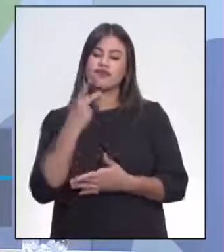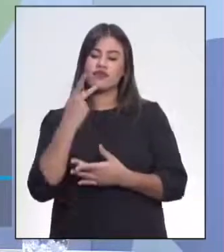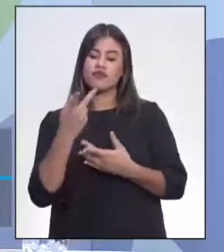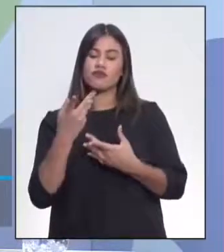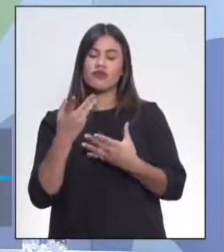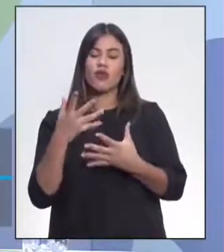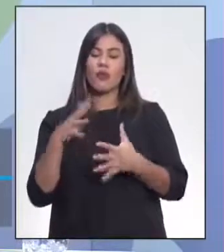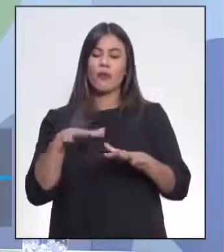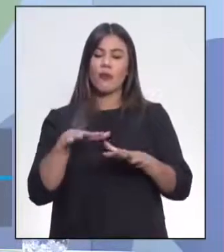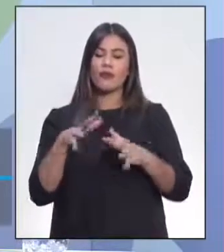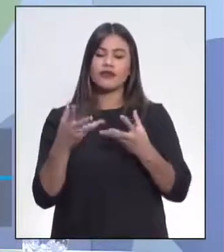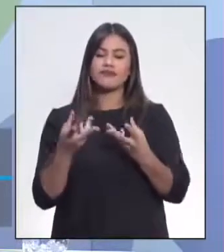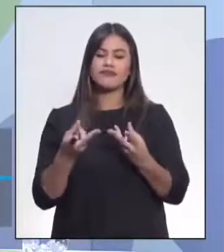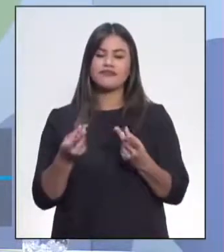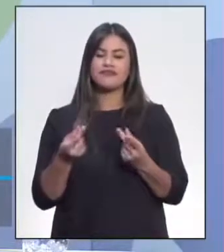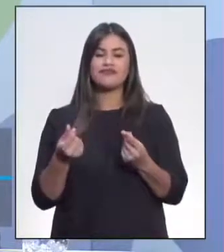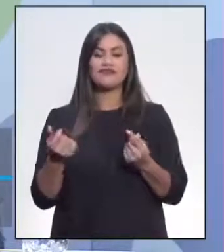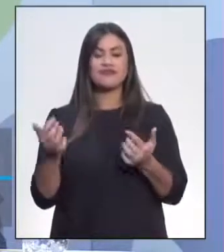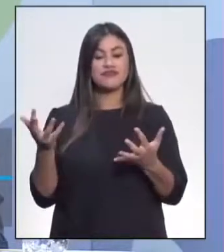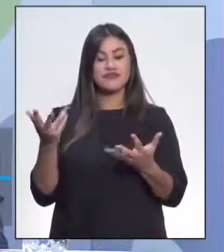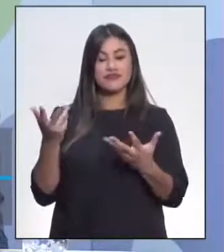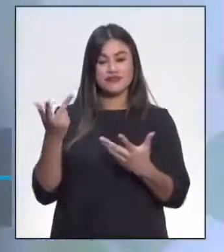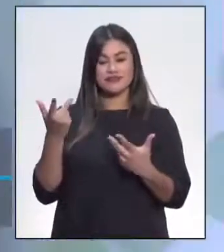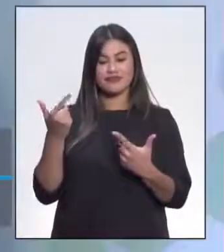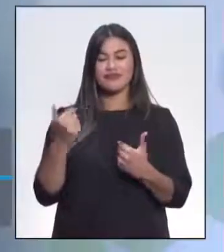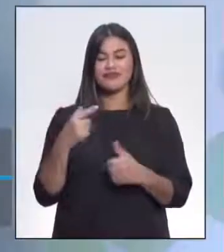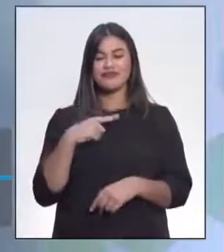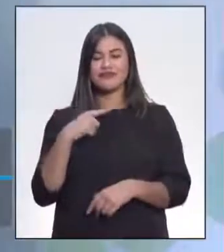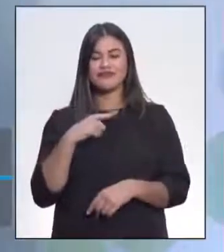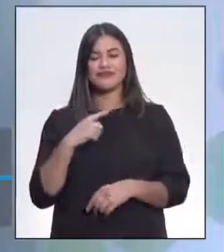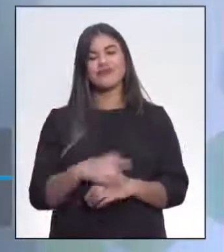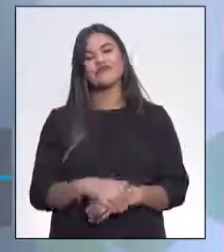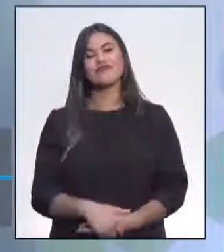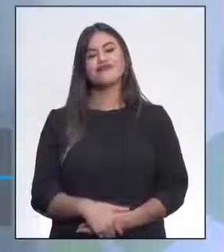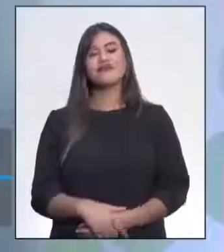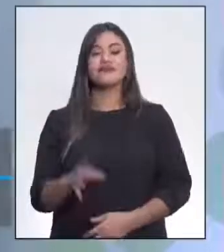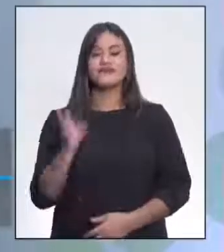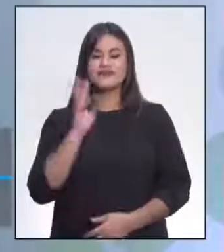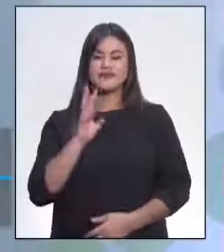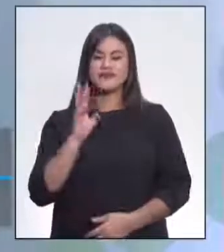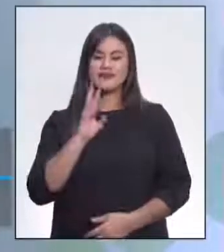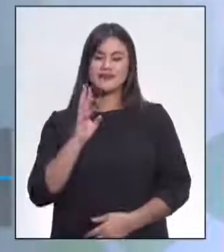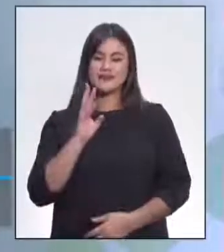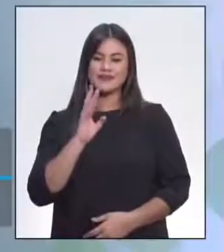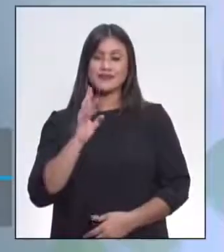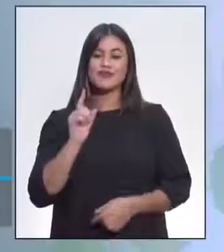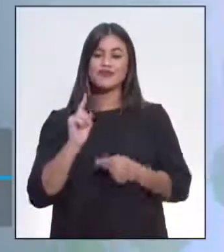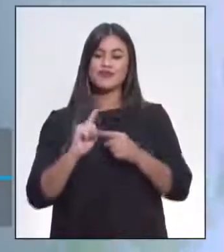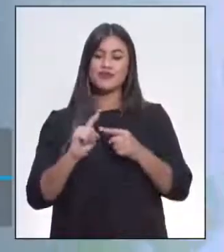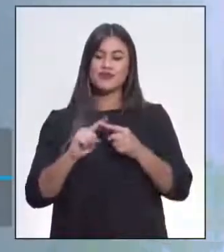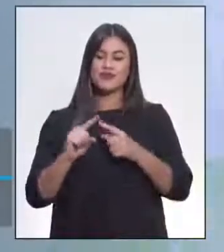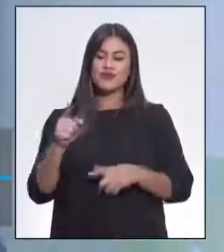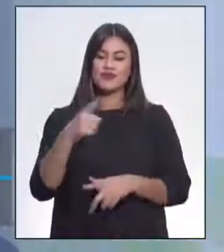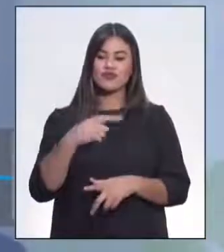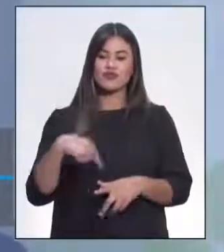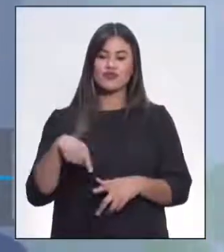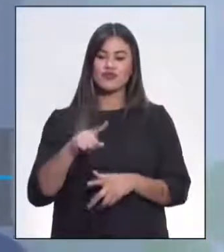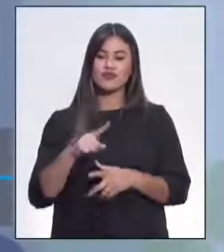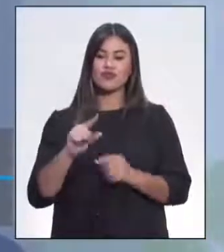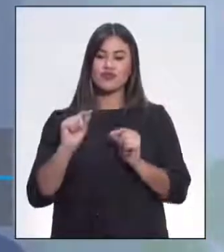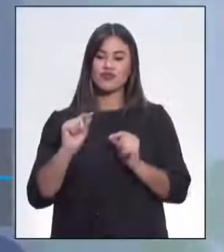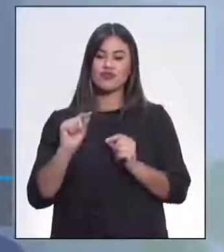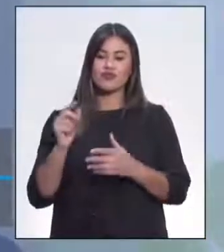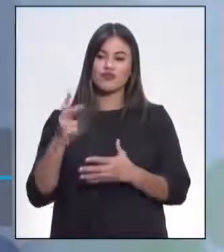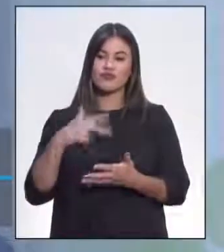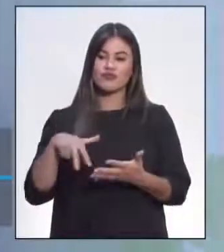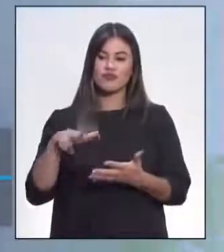nos movimentos, uma graciosidade nos movimentos. Legal, turma. É só para a gente, sempre que eu posso estar trazendo alguma dança diferente,